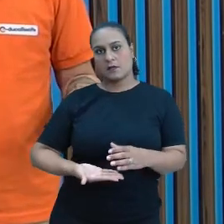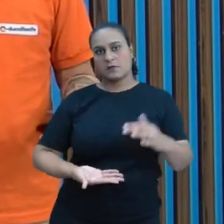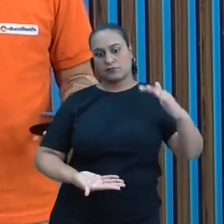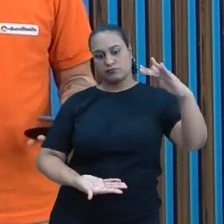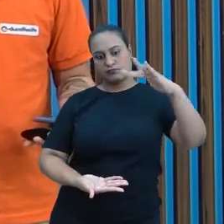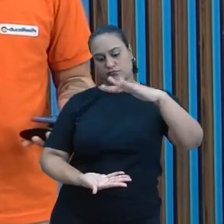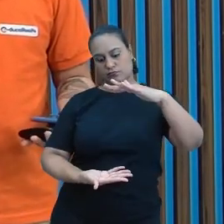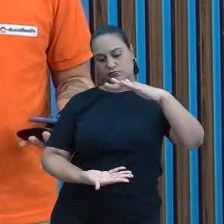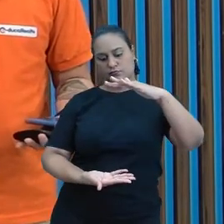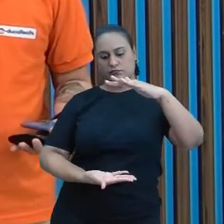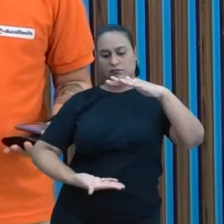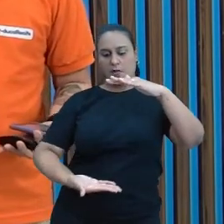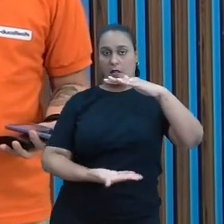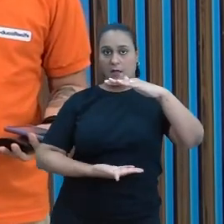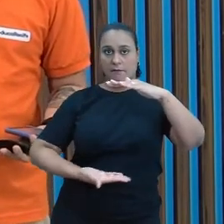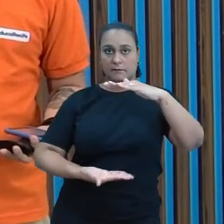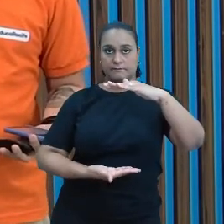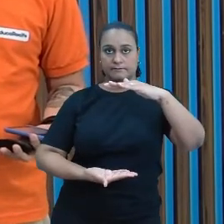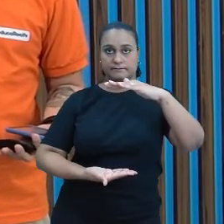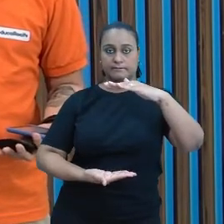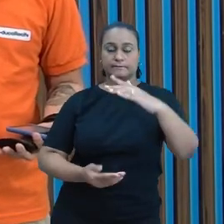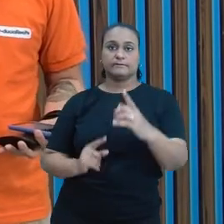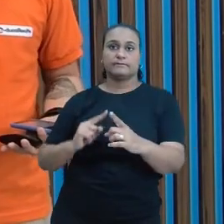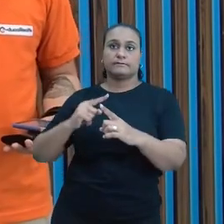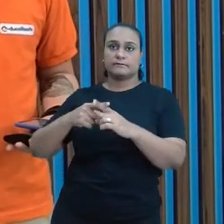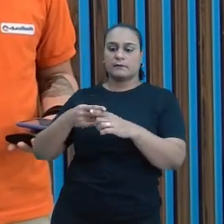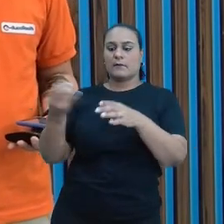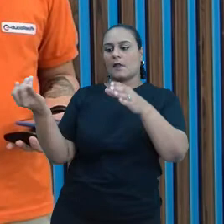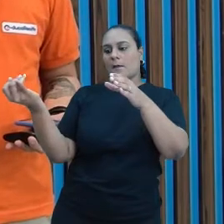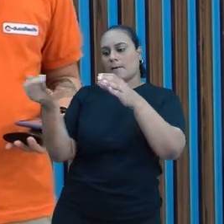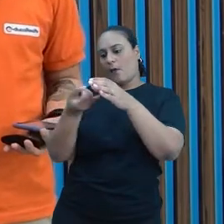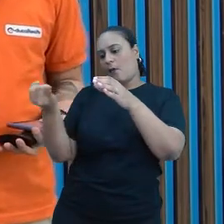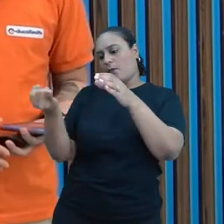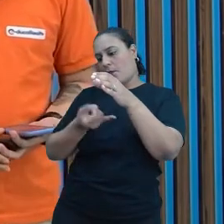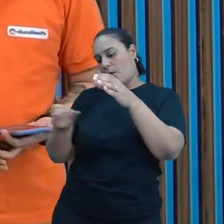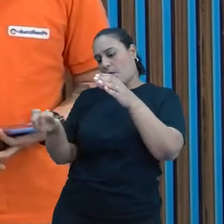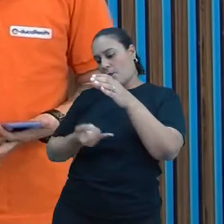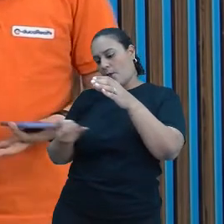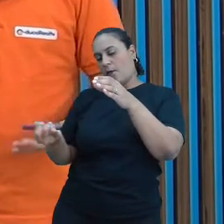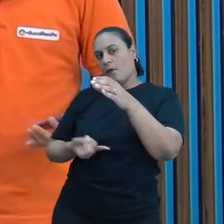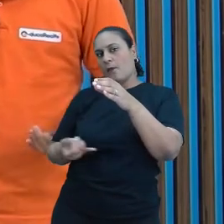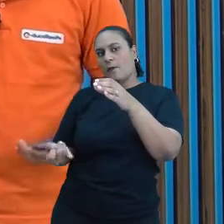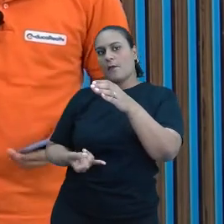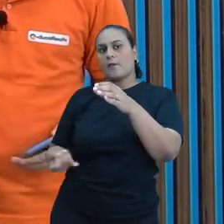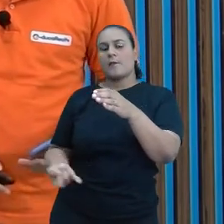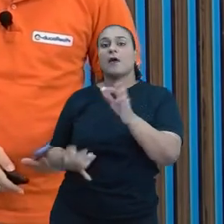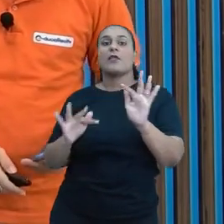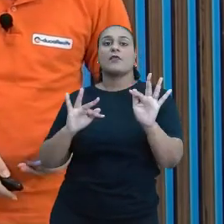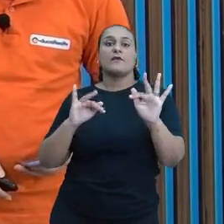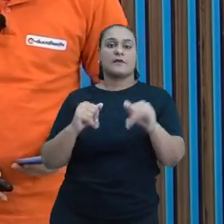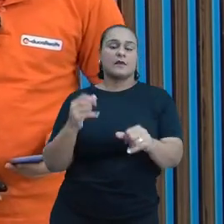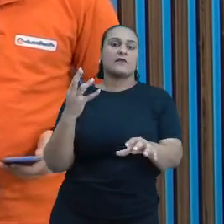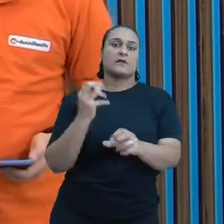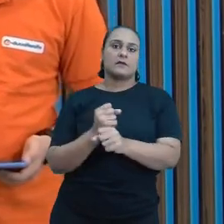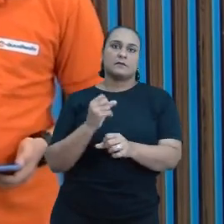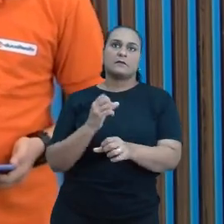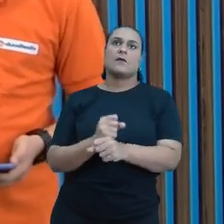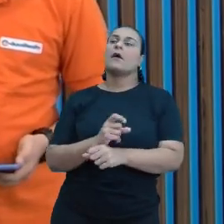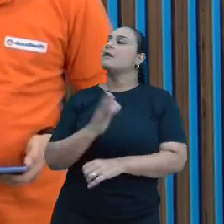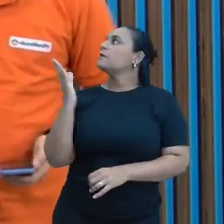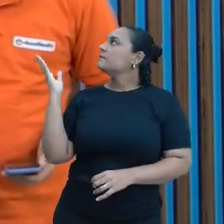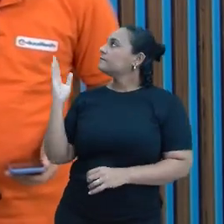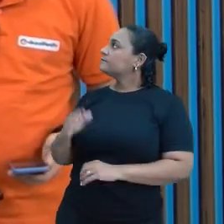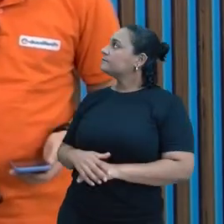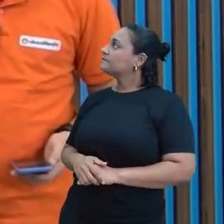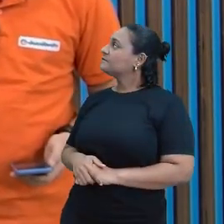seria a nossa primeira fatia, e eu vou compor diversas dessas fatias, que no final vai me dar o próprio prisma que